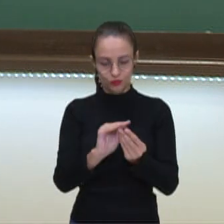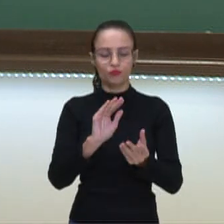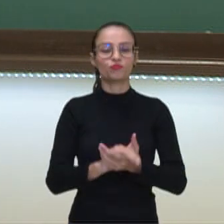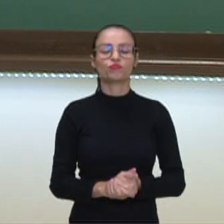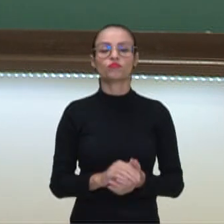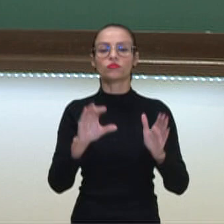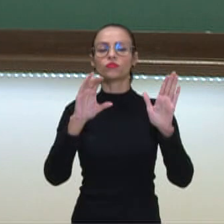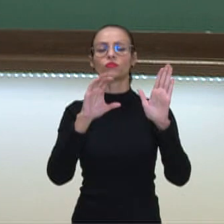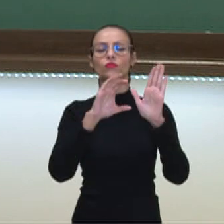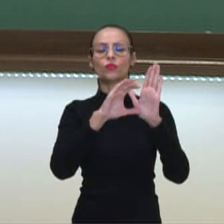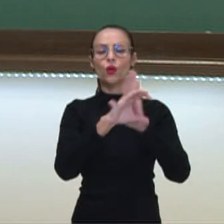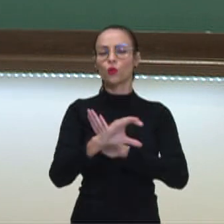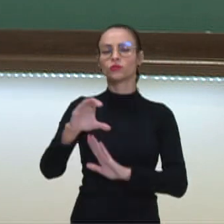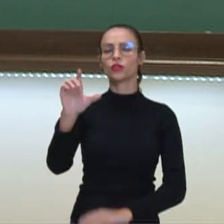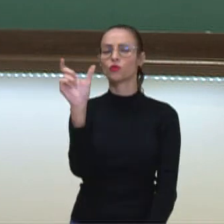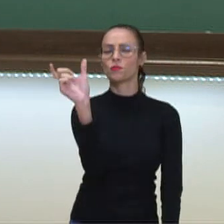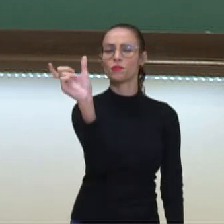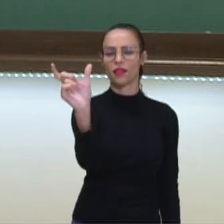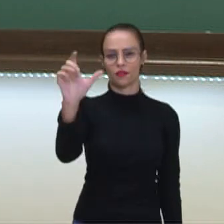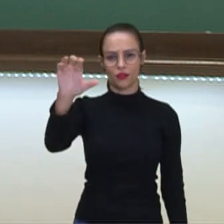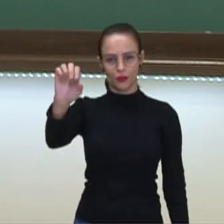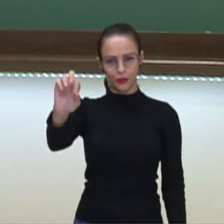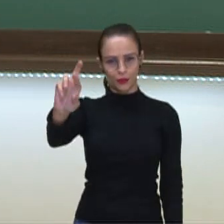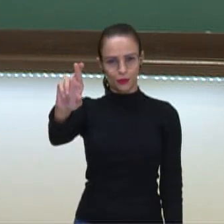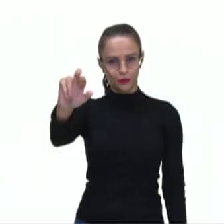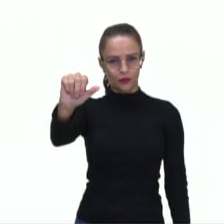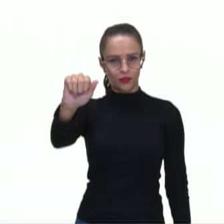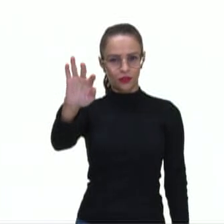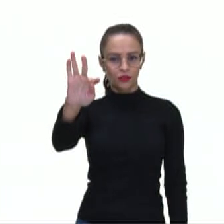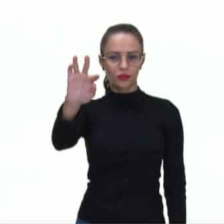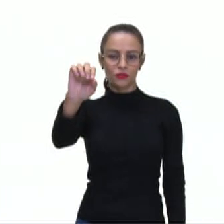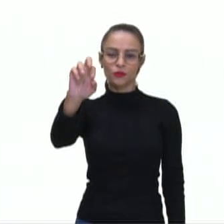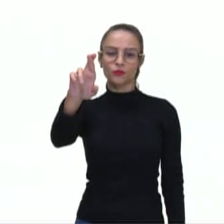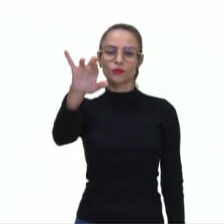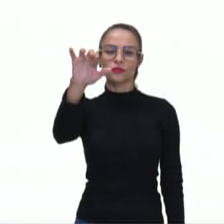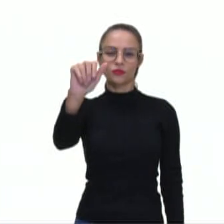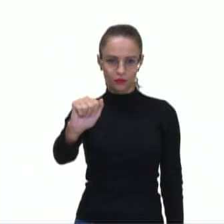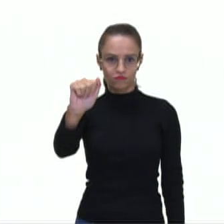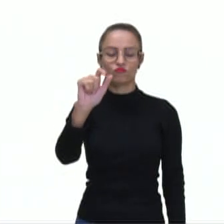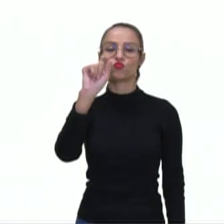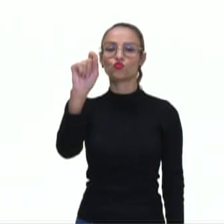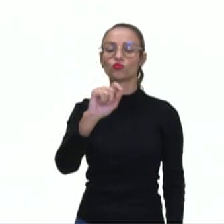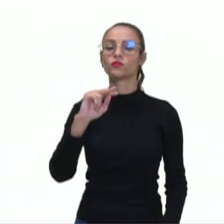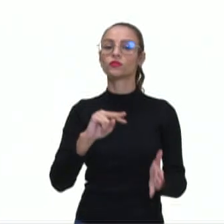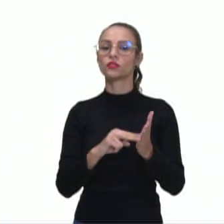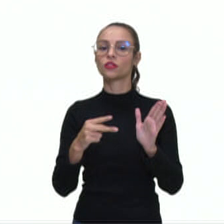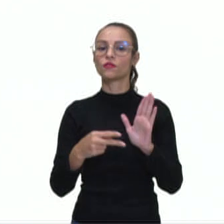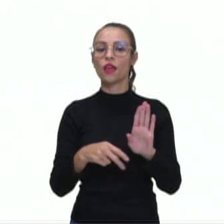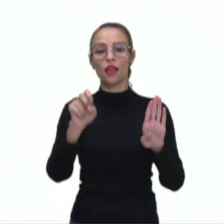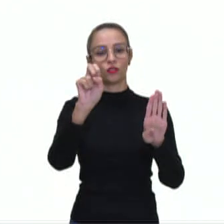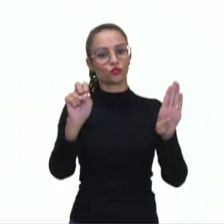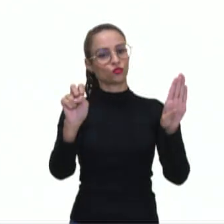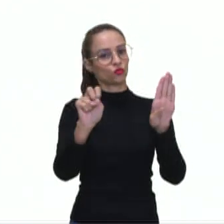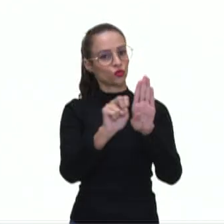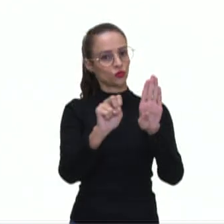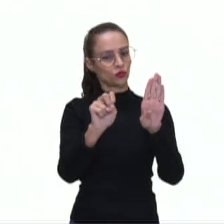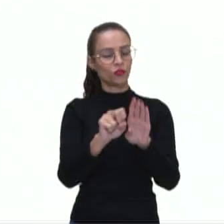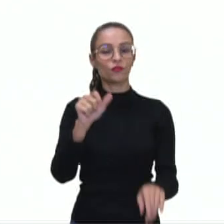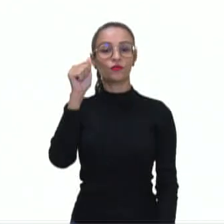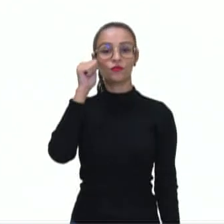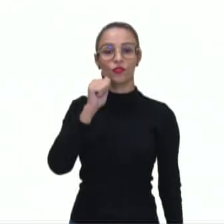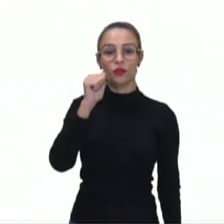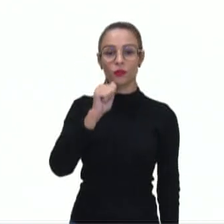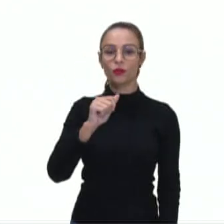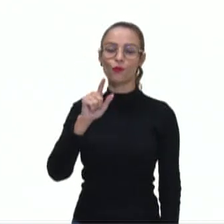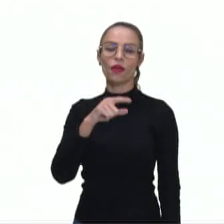né? Qual é o conceito dessa palavra oratória? Trago aqui essa definição: substantivo feminino, arte